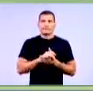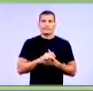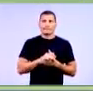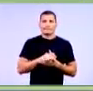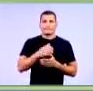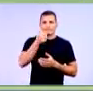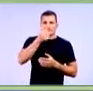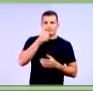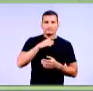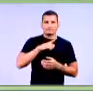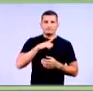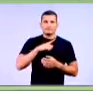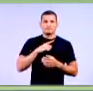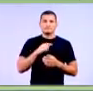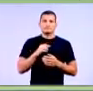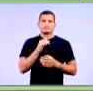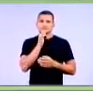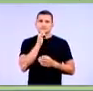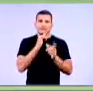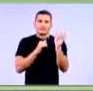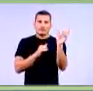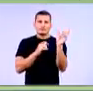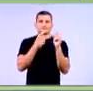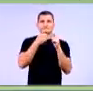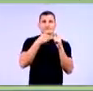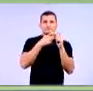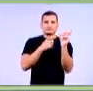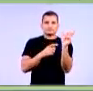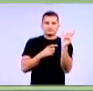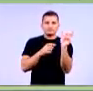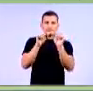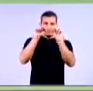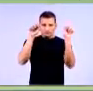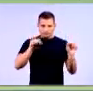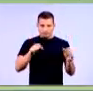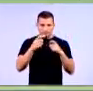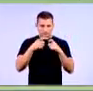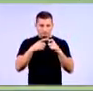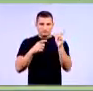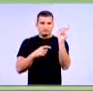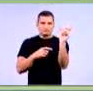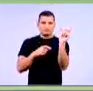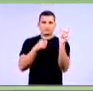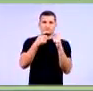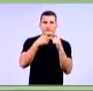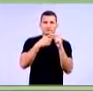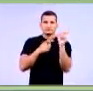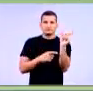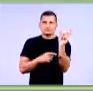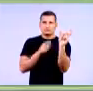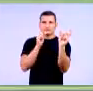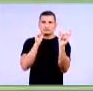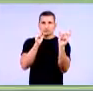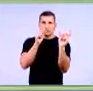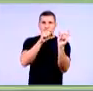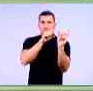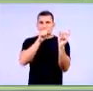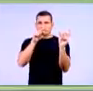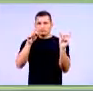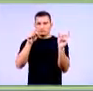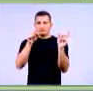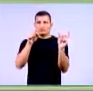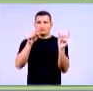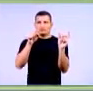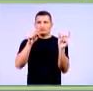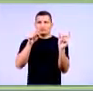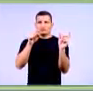tenho uma entidade médico, vamos supor que é um sistema hospitalar, onde o médico ele pode consultar, está aqui